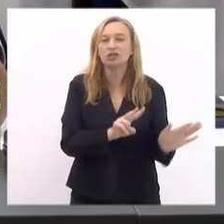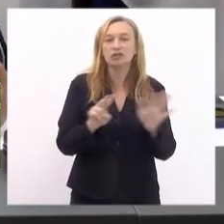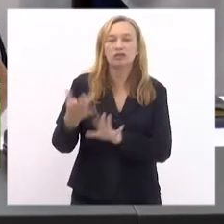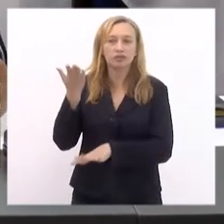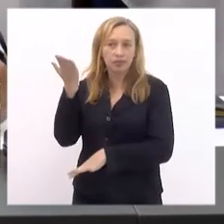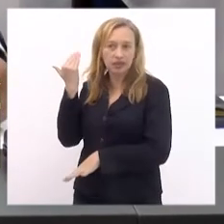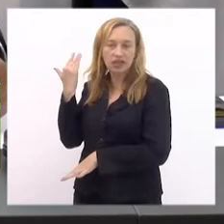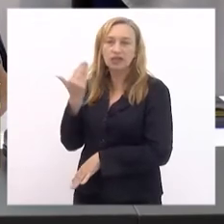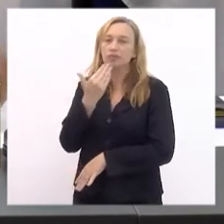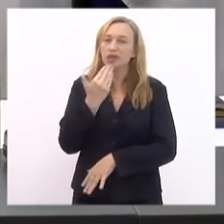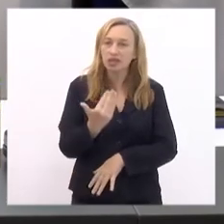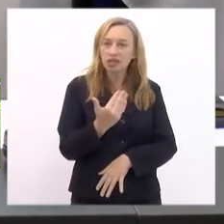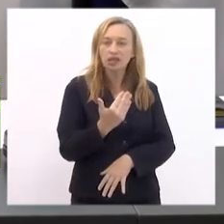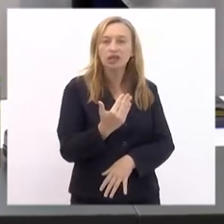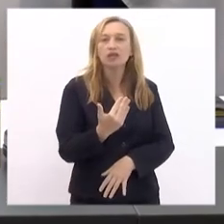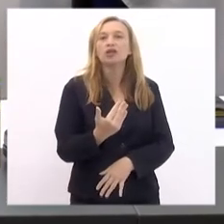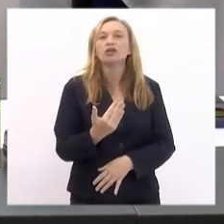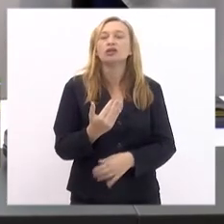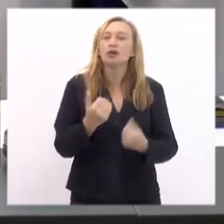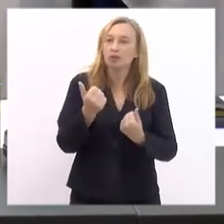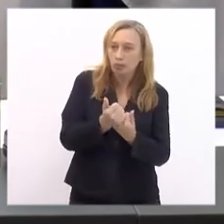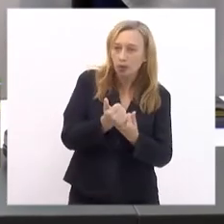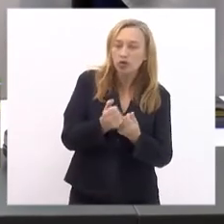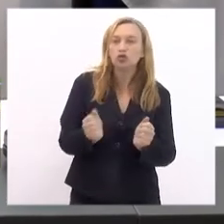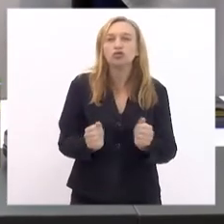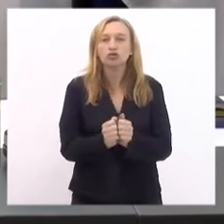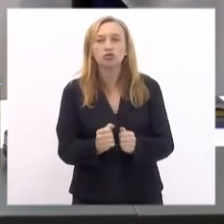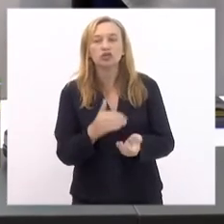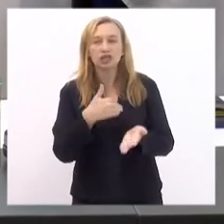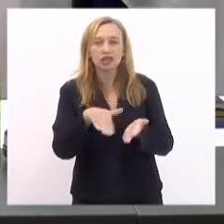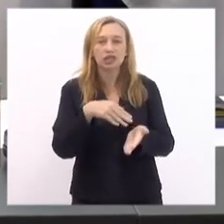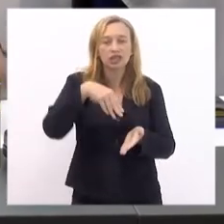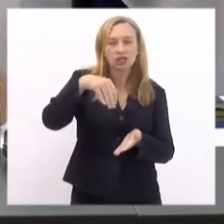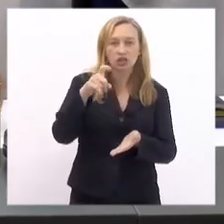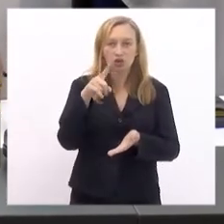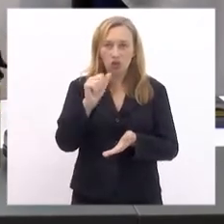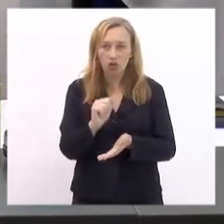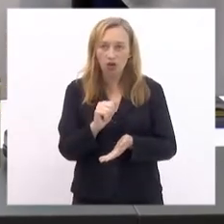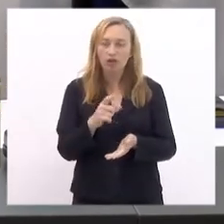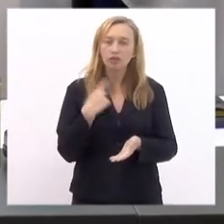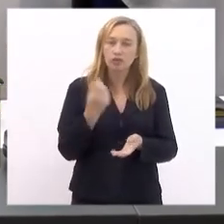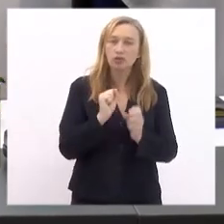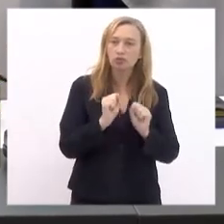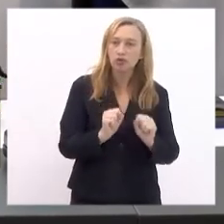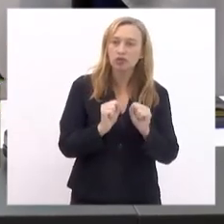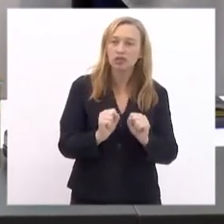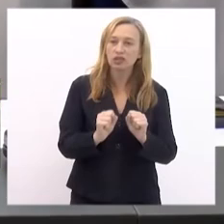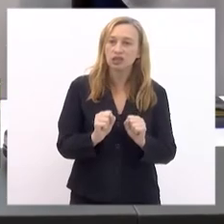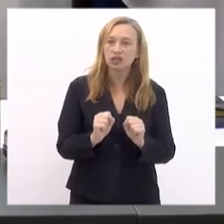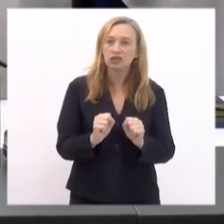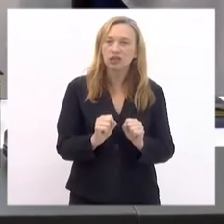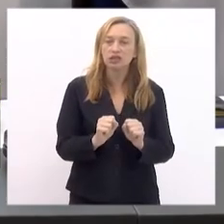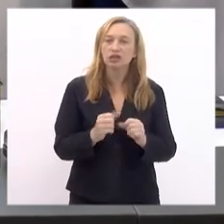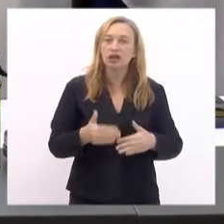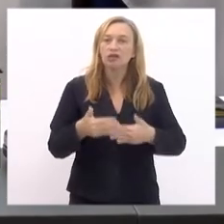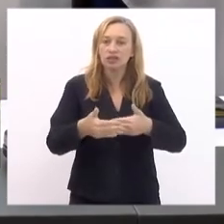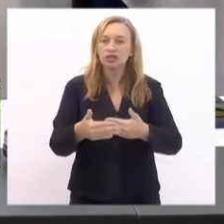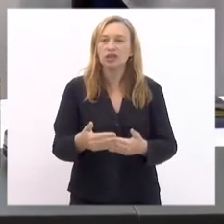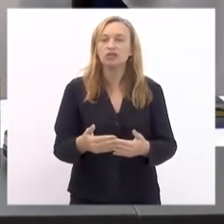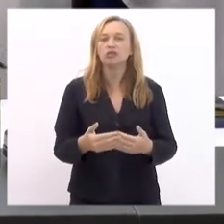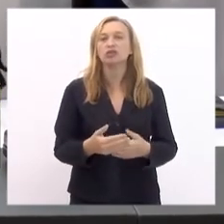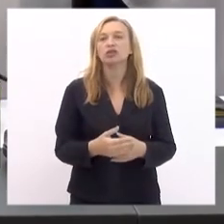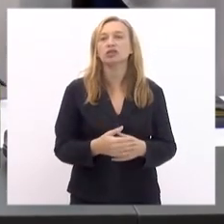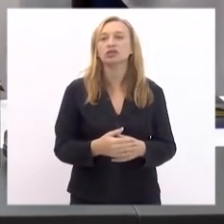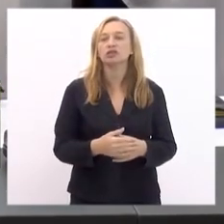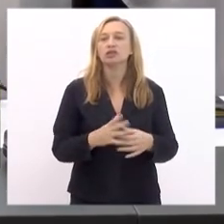pedir a sua interveniência junto ao secretário Nicola Michioni para que a gente possa, enfim, quem sabe, avançar no processo de